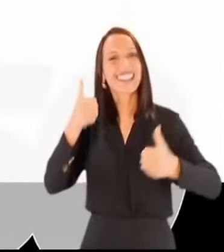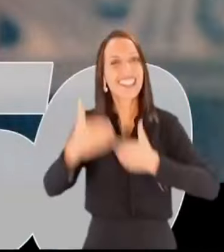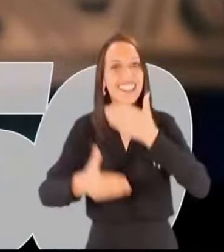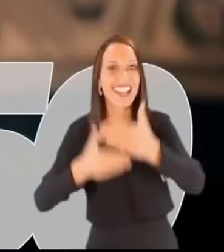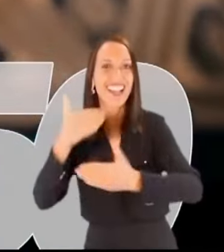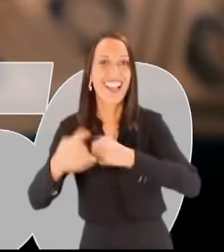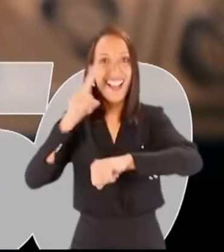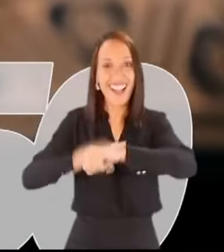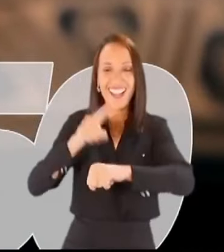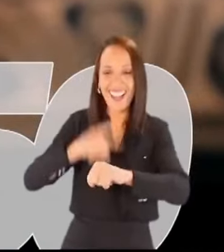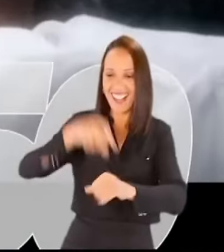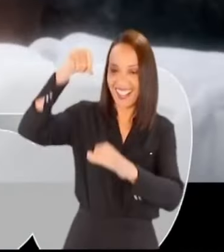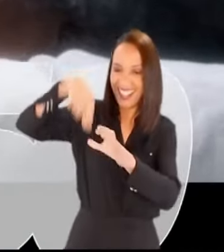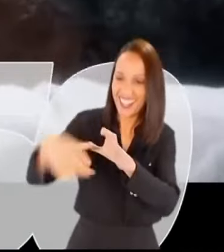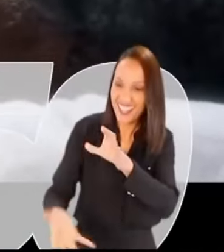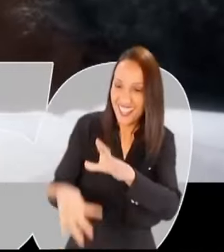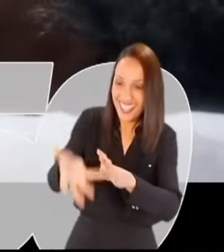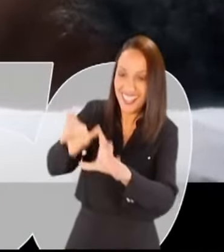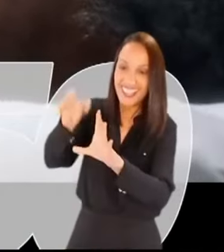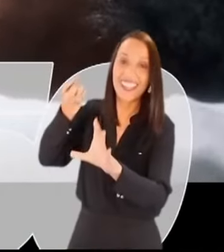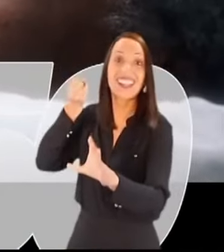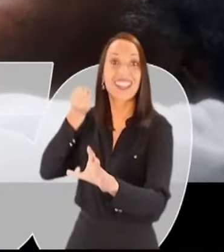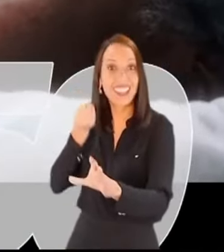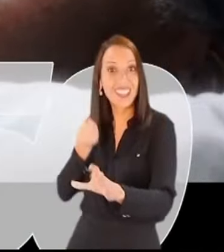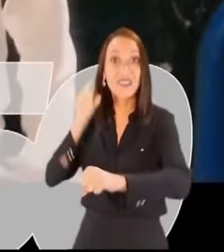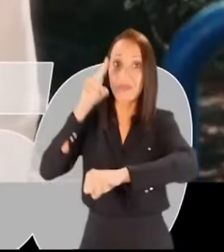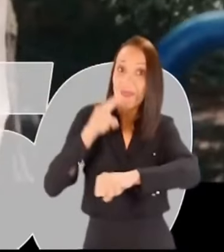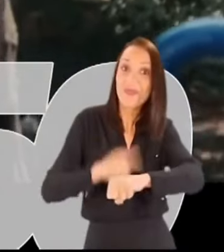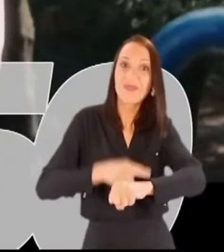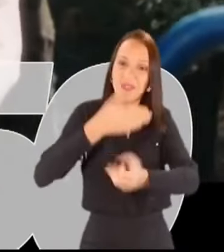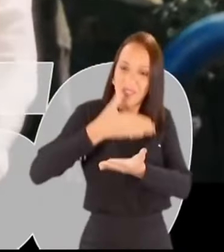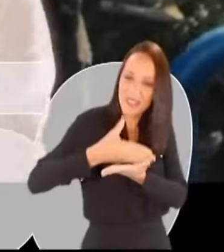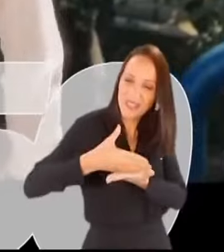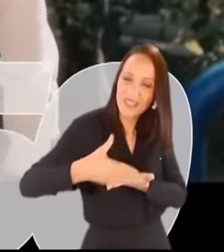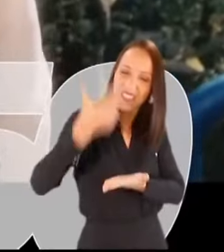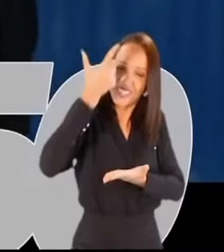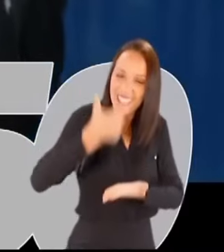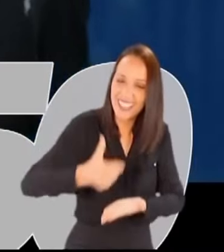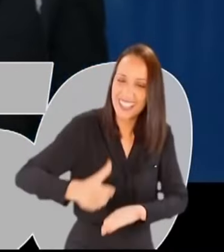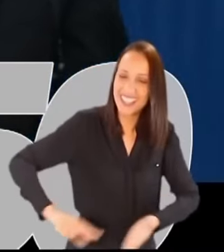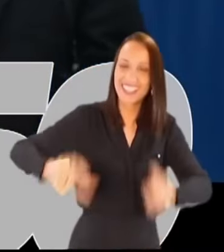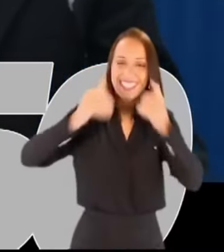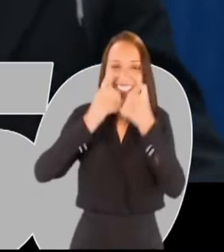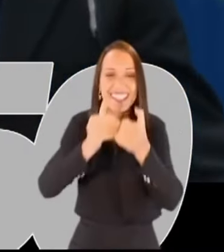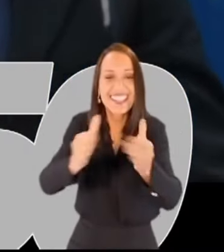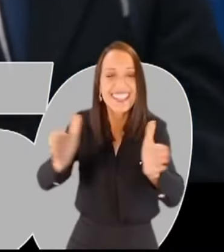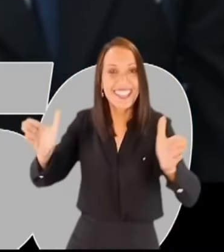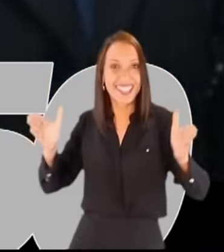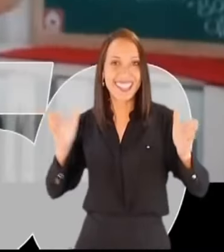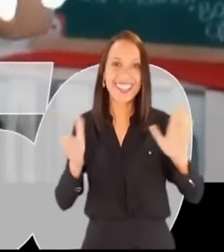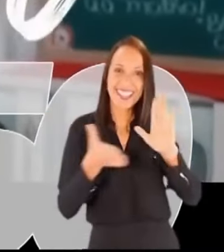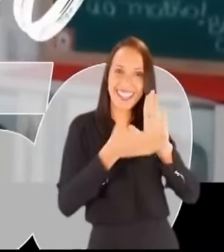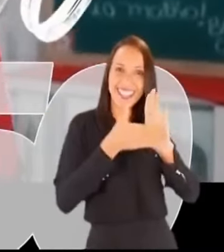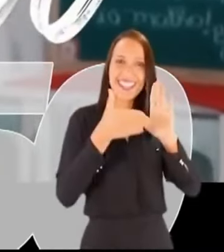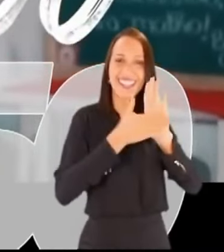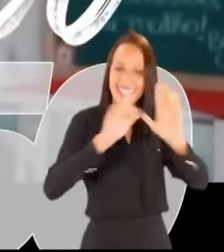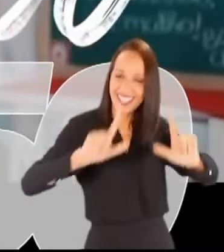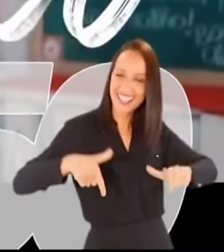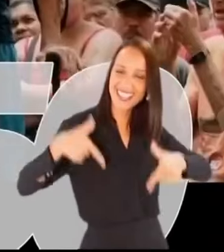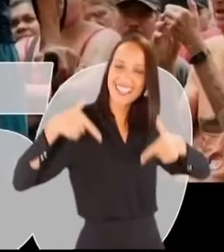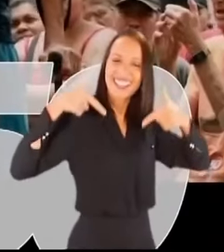virão. É hora de plantar pra depois colher, é hora de recomeçar. O propósito